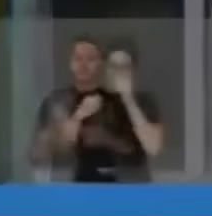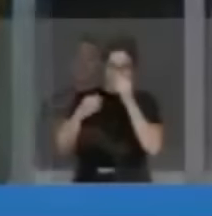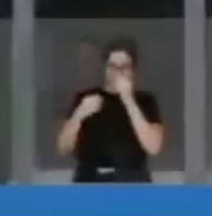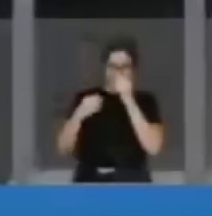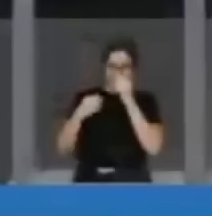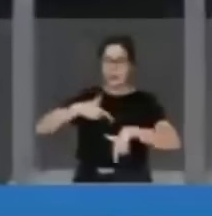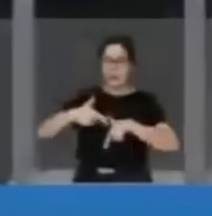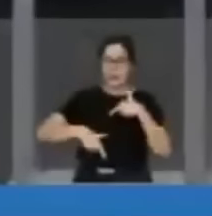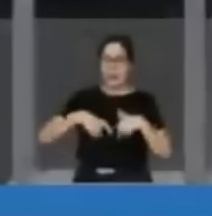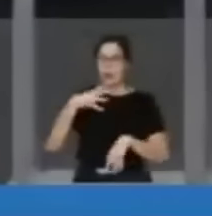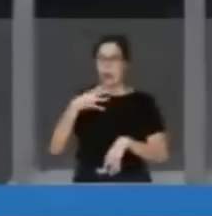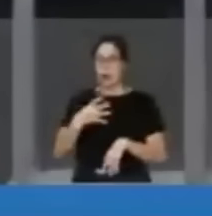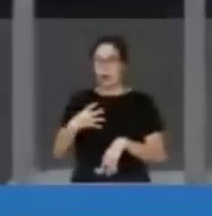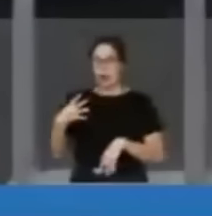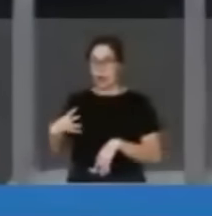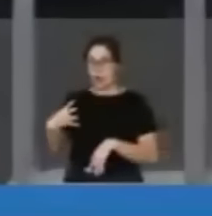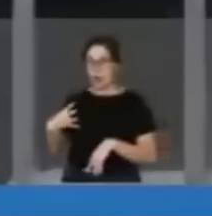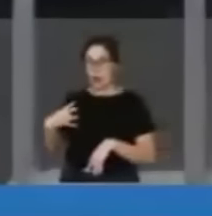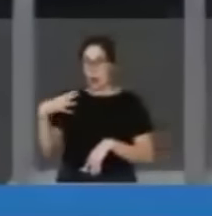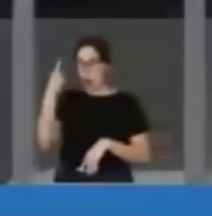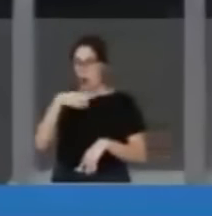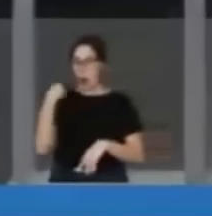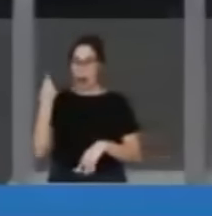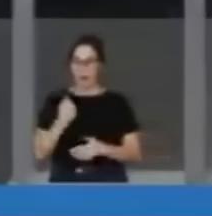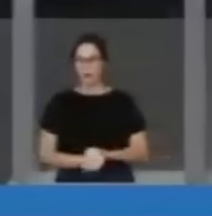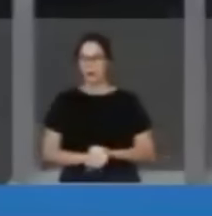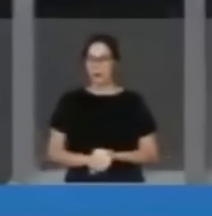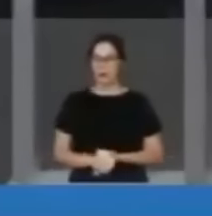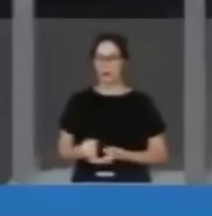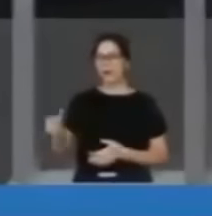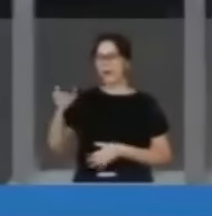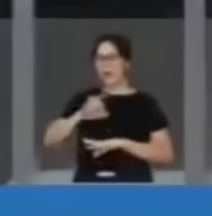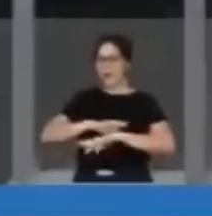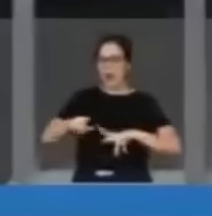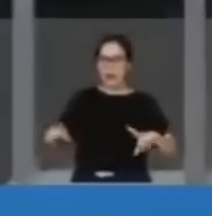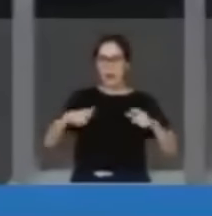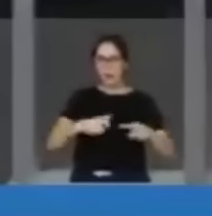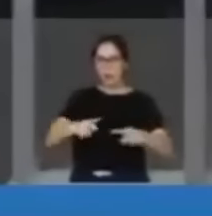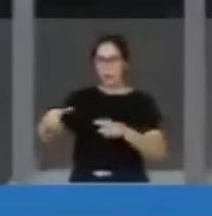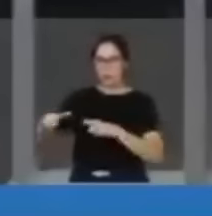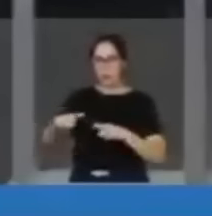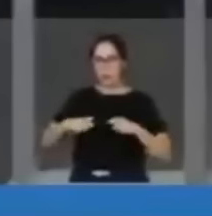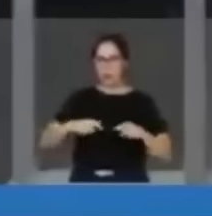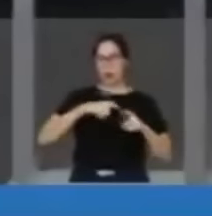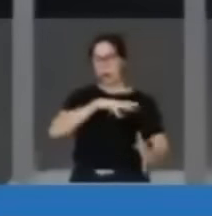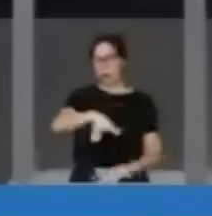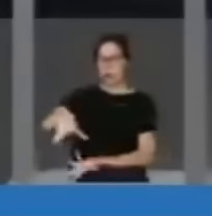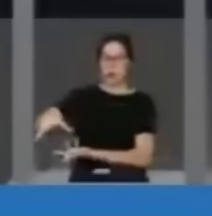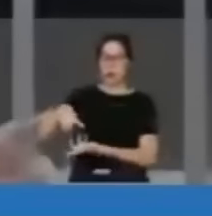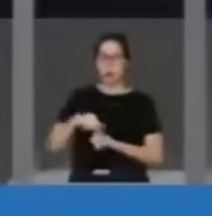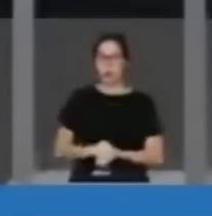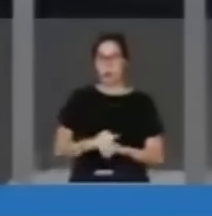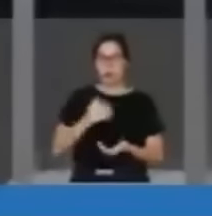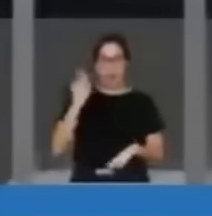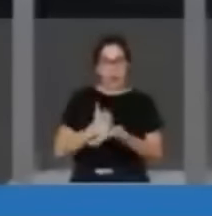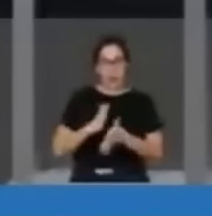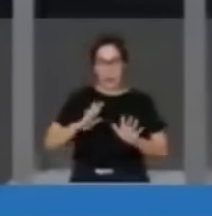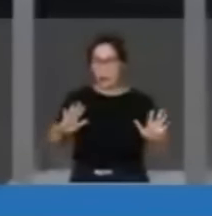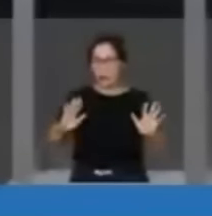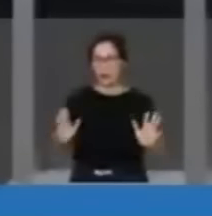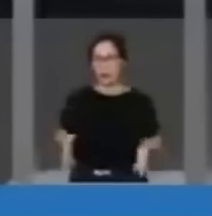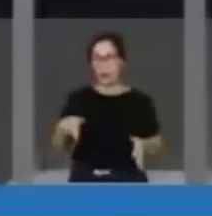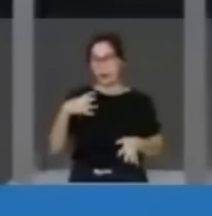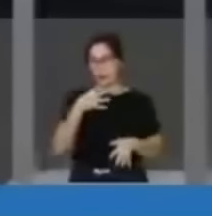decide. Em diversos lugares no mundo, já tem essa jornada, já foi acabada, já acabou essa jornada